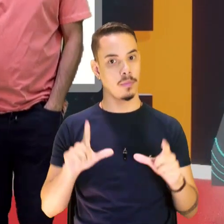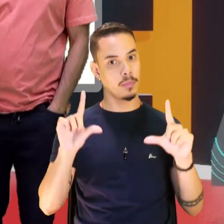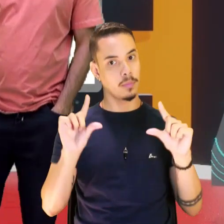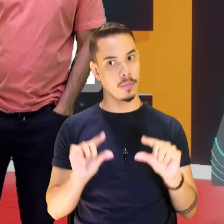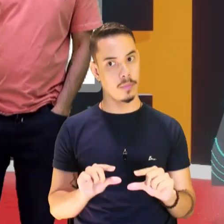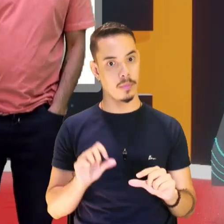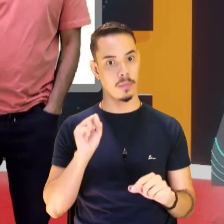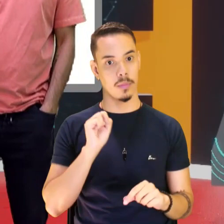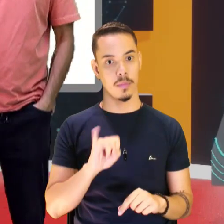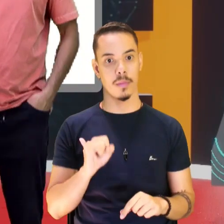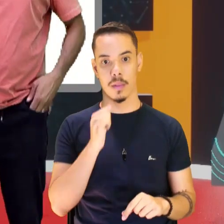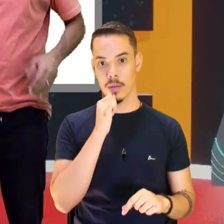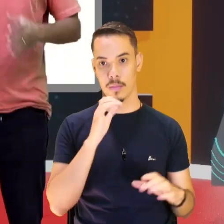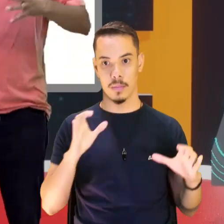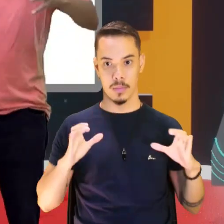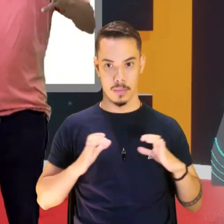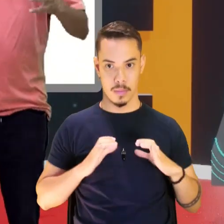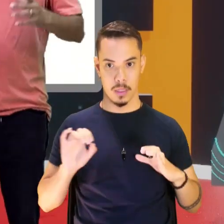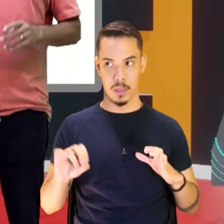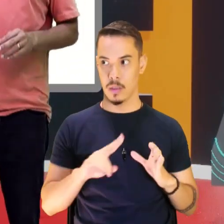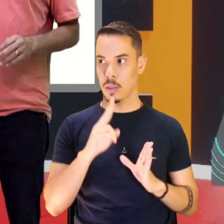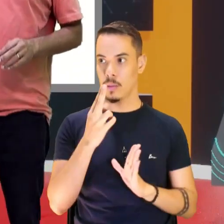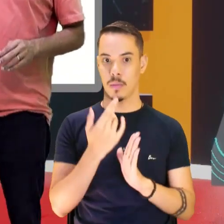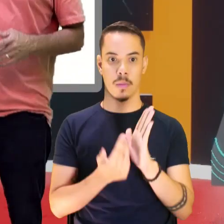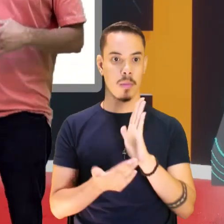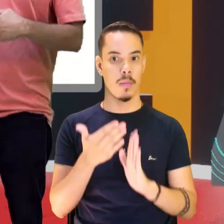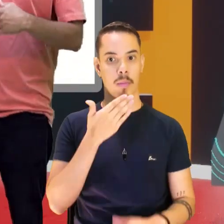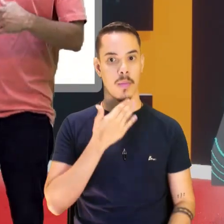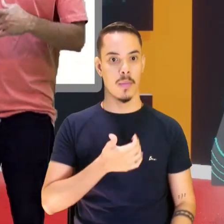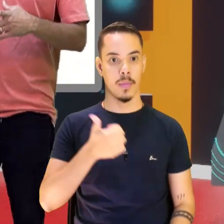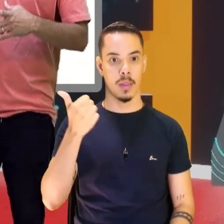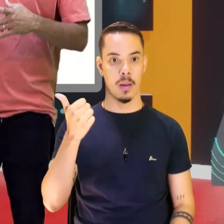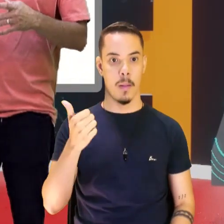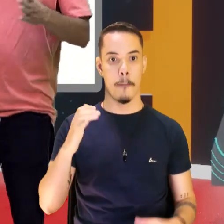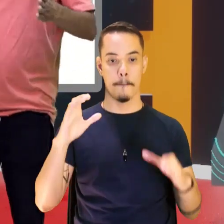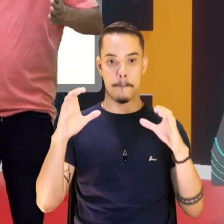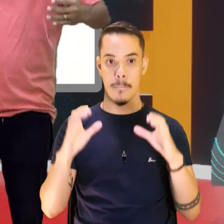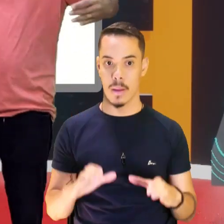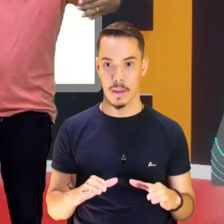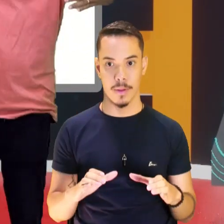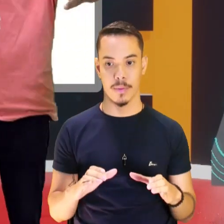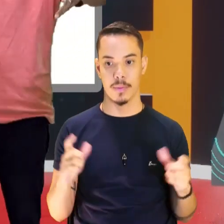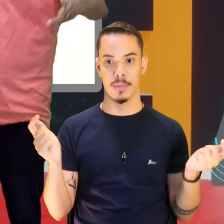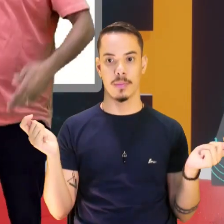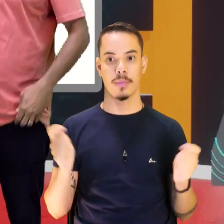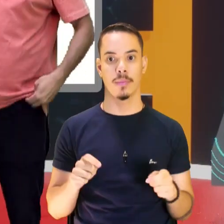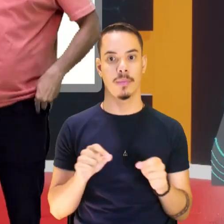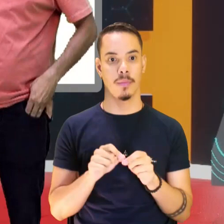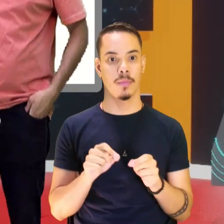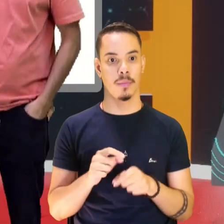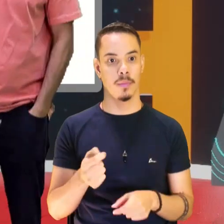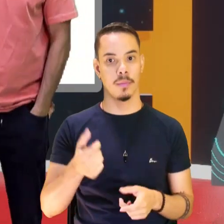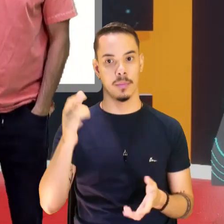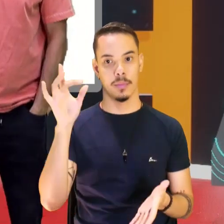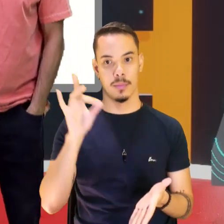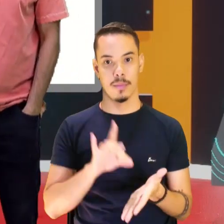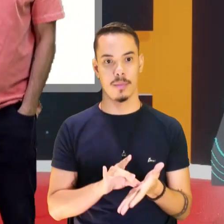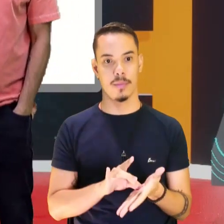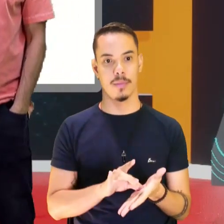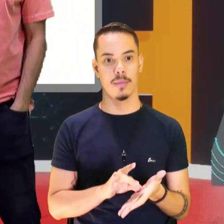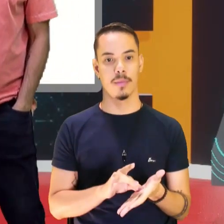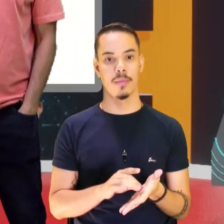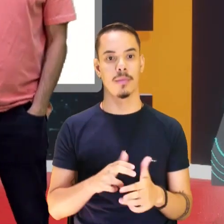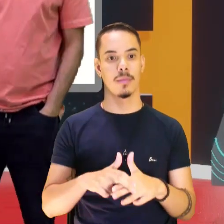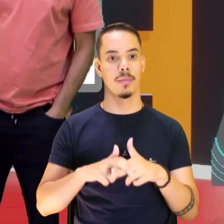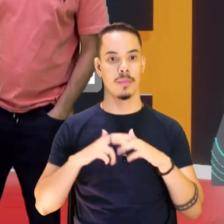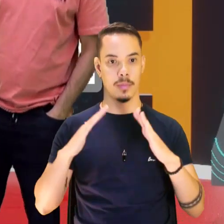a gente pegar de uma cidade, do município, Isso, é muito melhor mais. ainda, Se né? pegar do bairro. Aí sim. Aí dá pra fazer o desenho quase que real. Por isso que da casa,